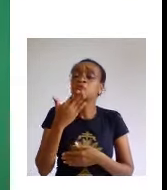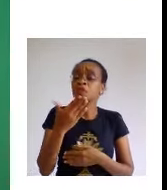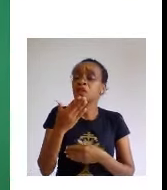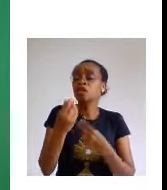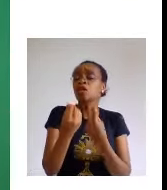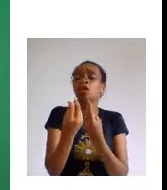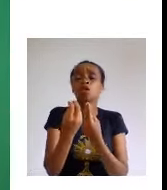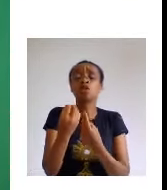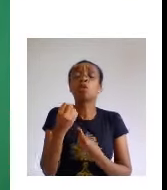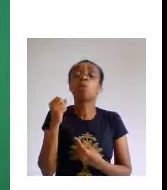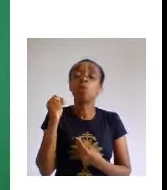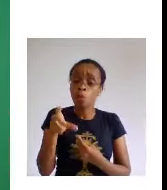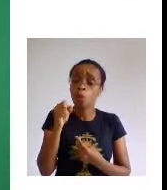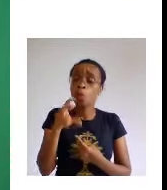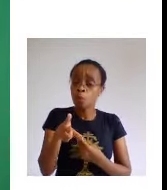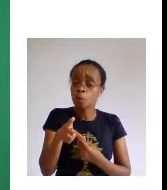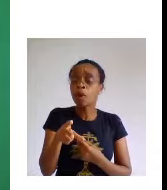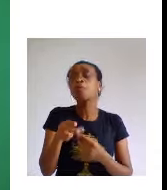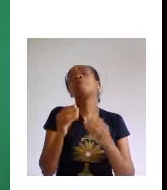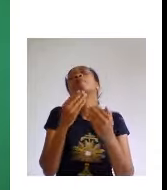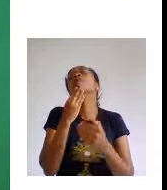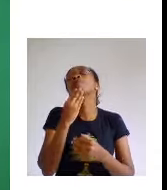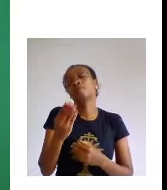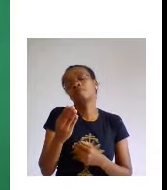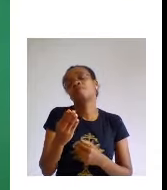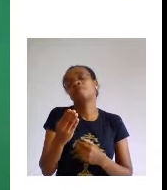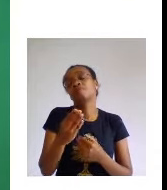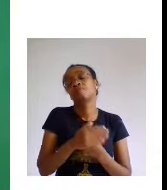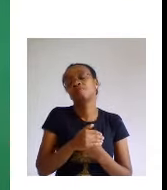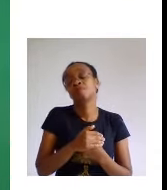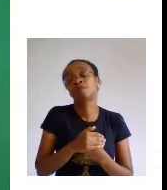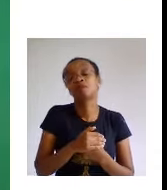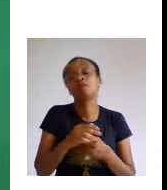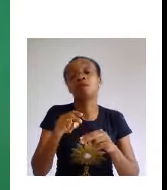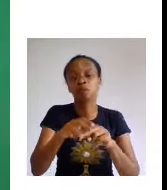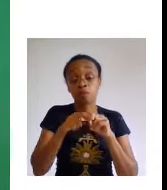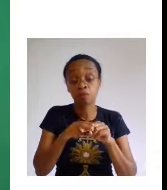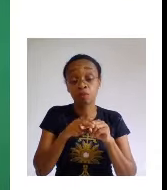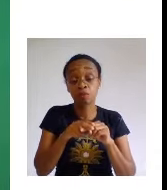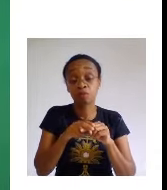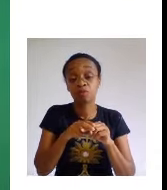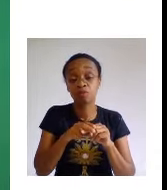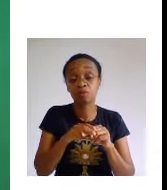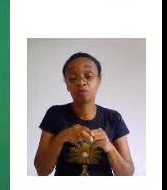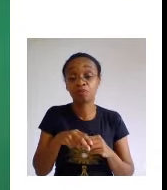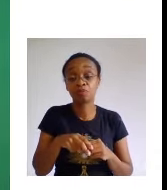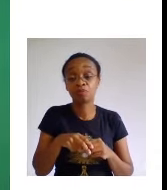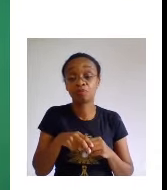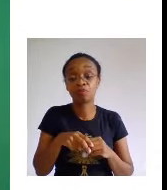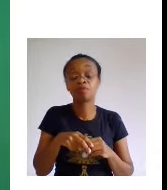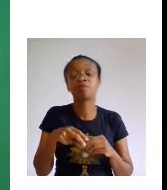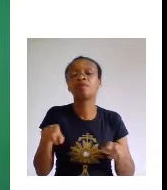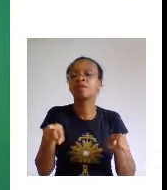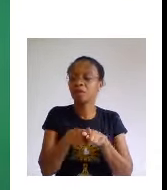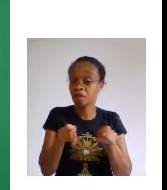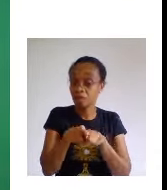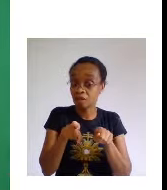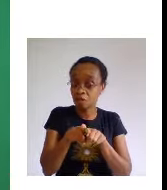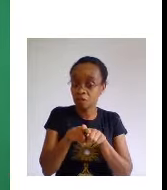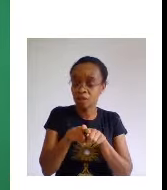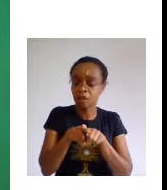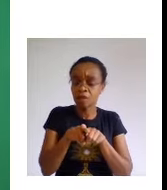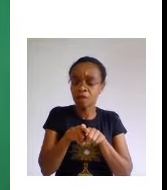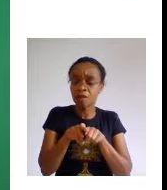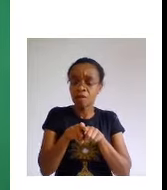sua encíclica Laudato Si. E para tanto, e também para atender a